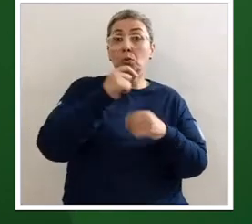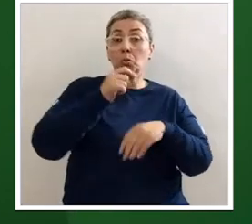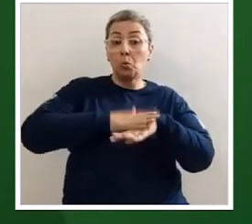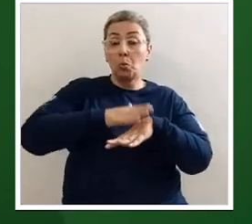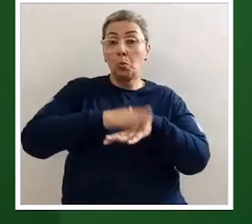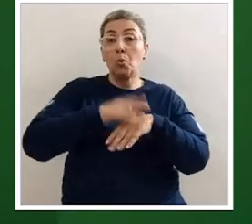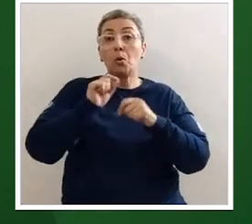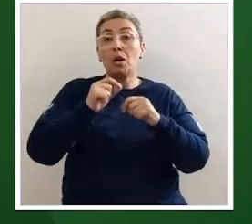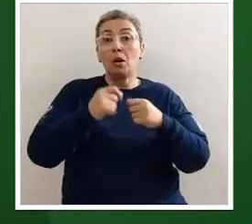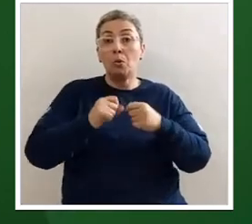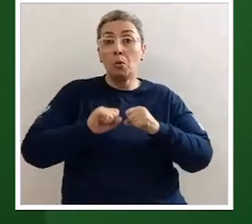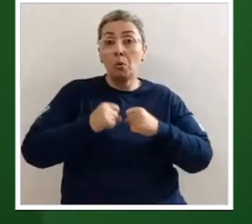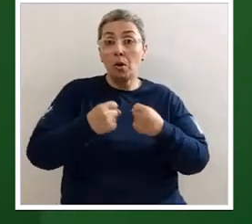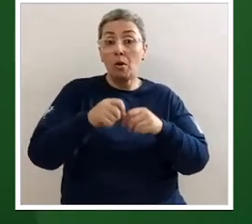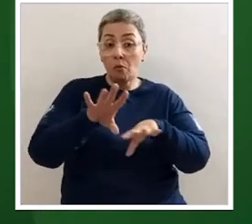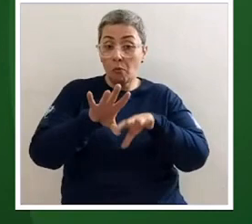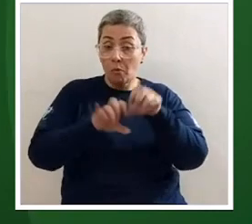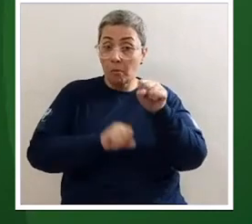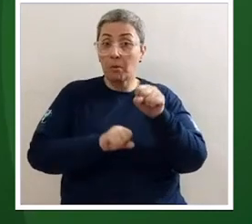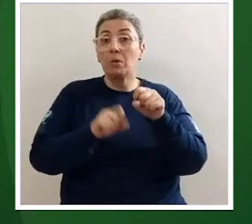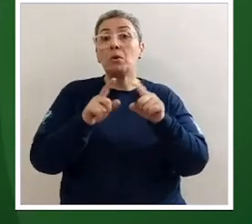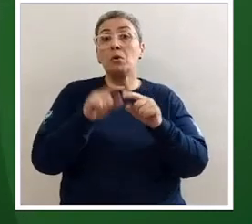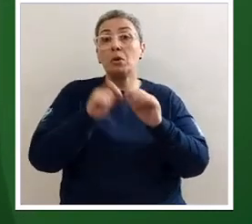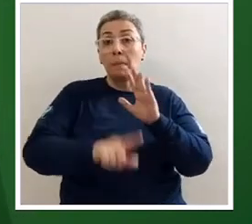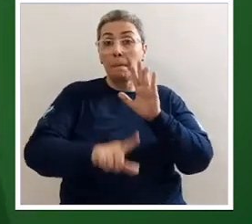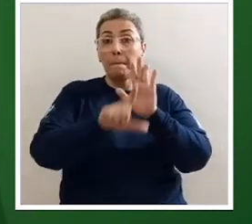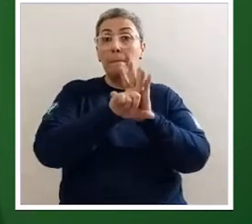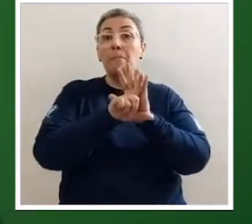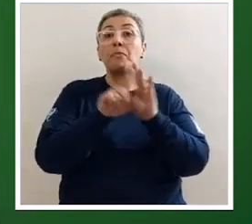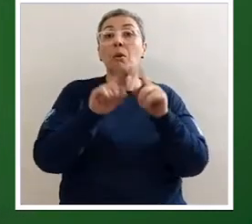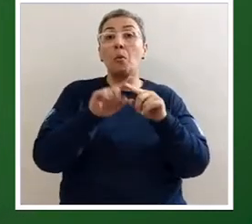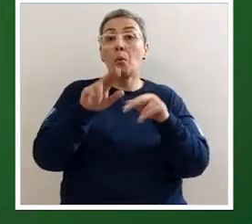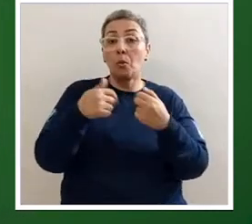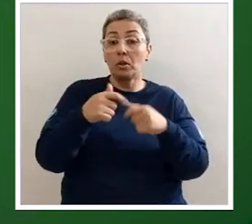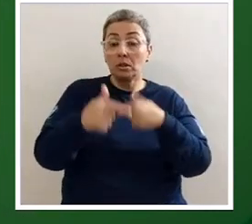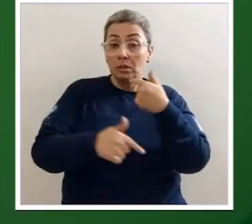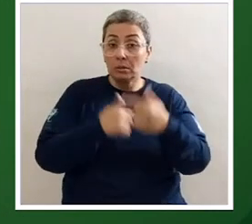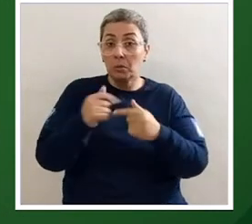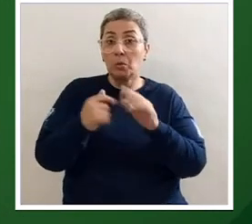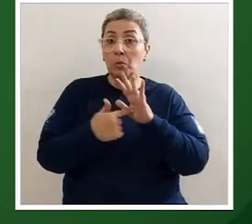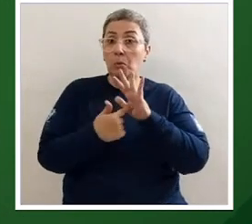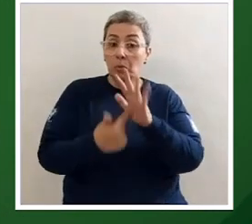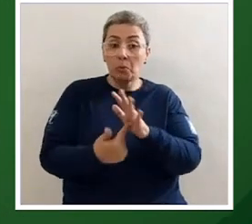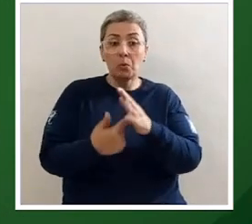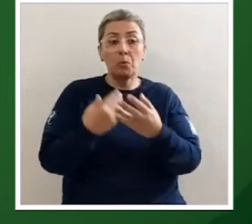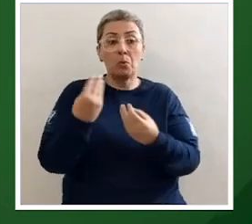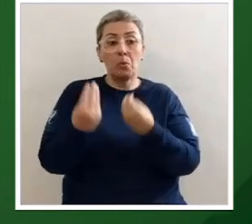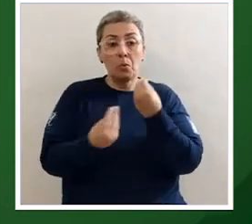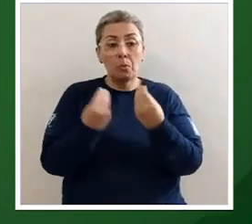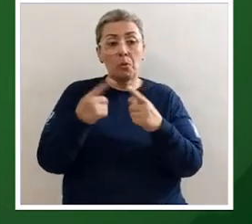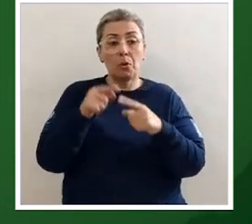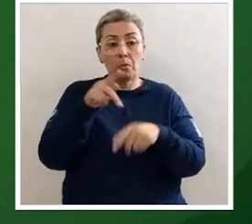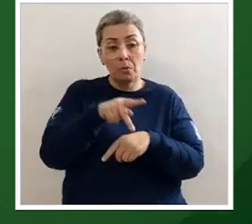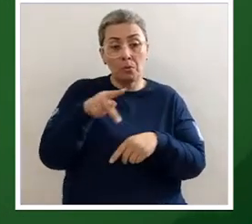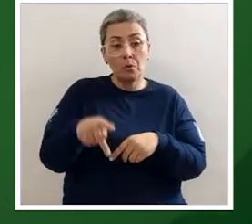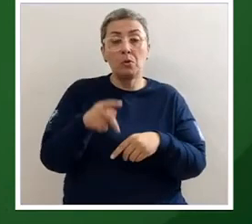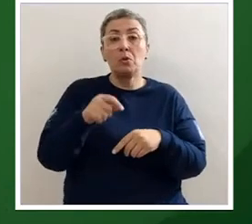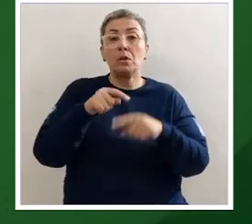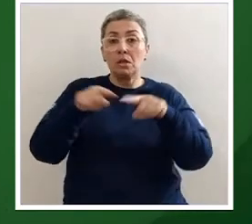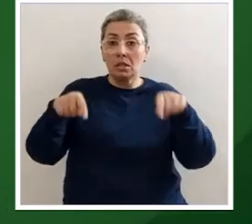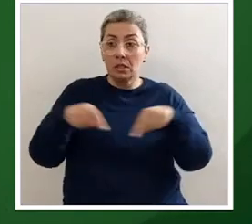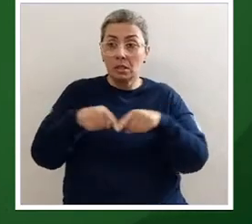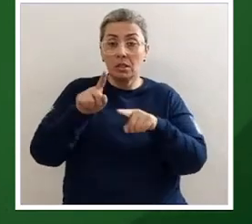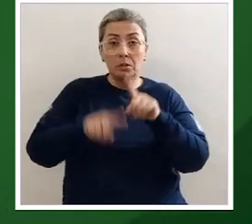essa grande formação sobre a legislação sobre o trabalho nós apresentamos o trabalho do professor da sala de